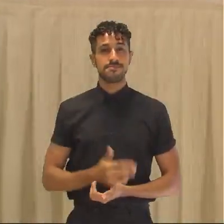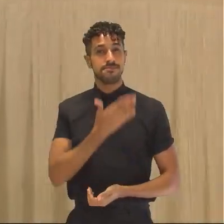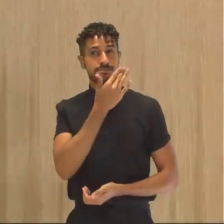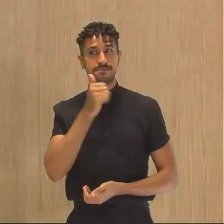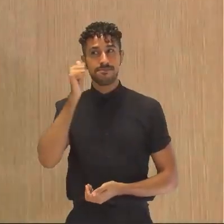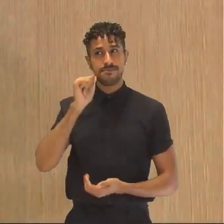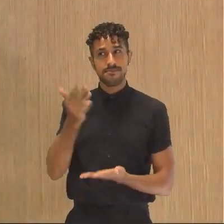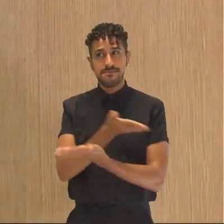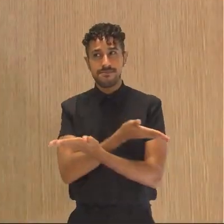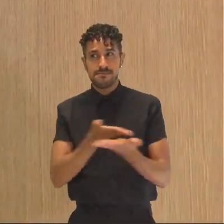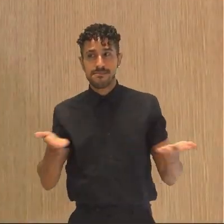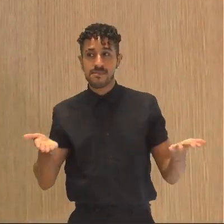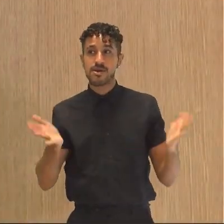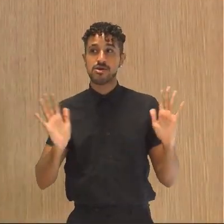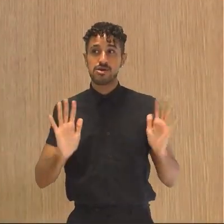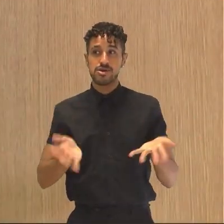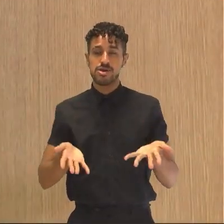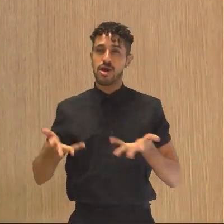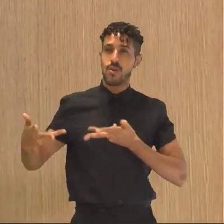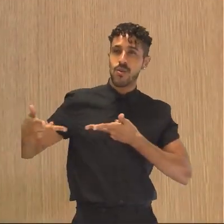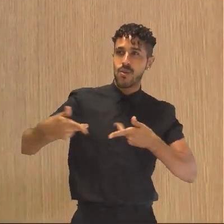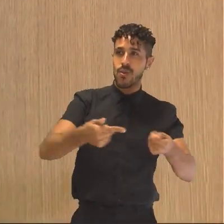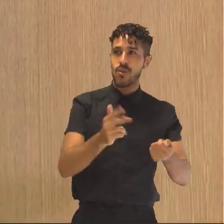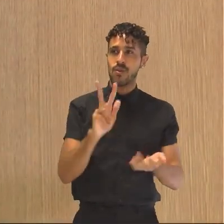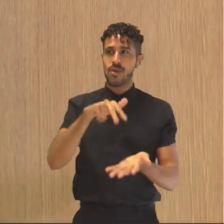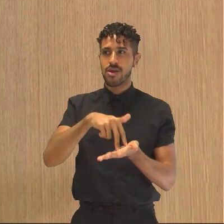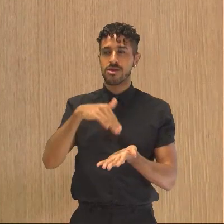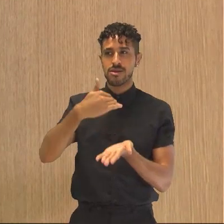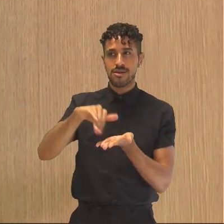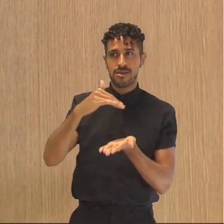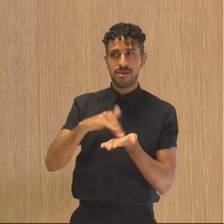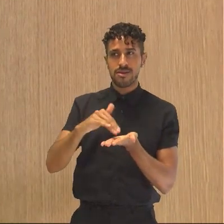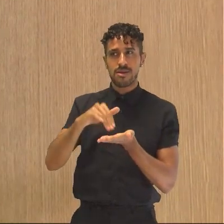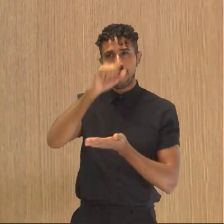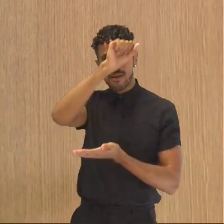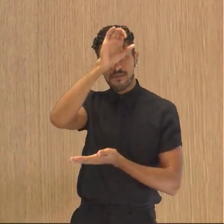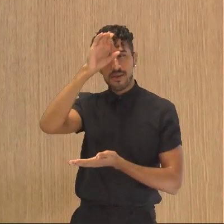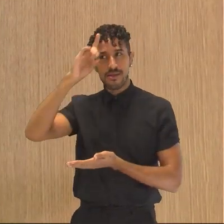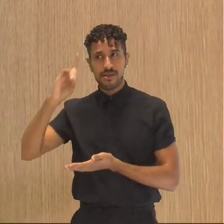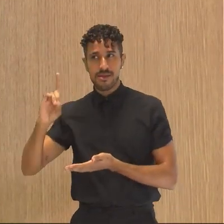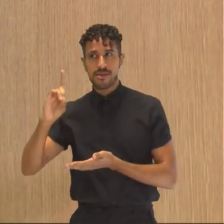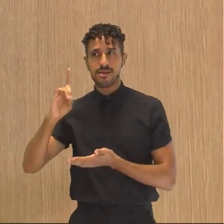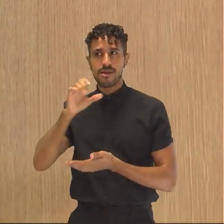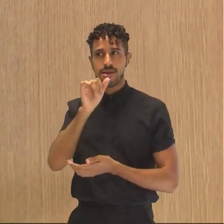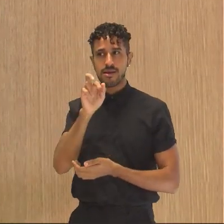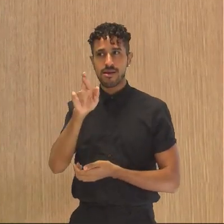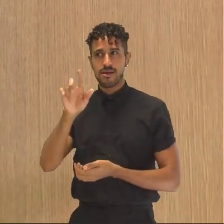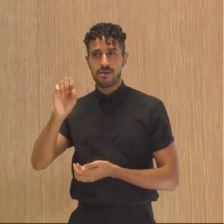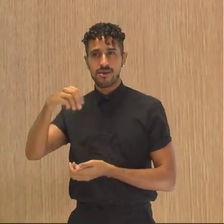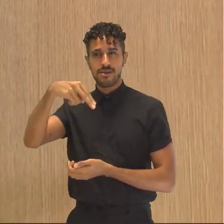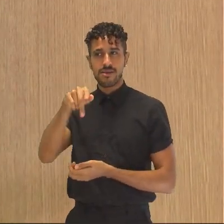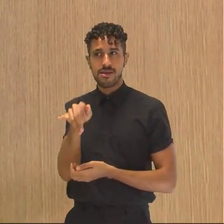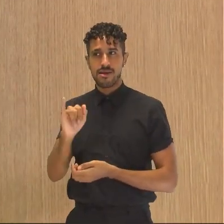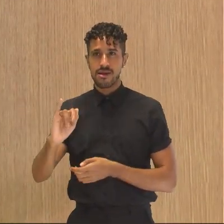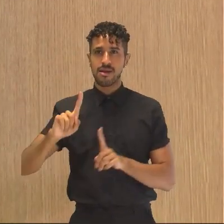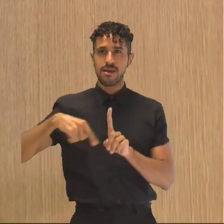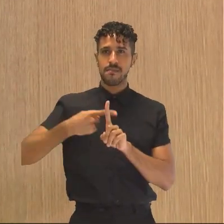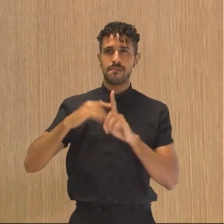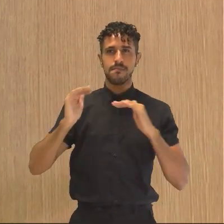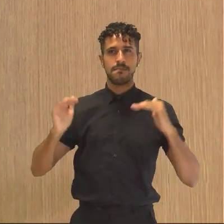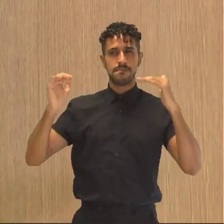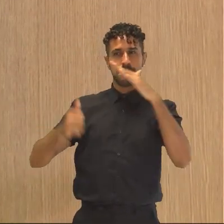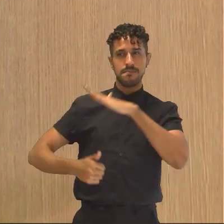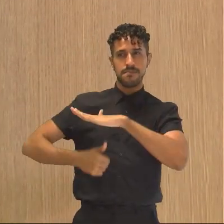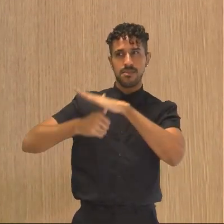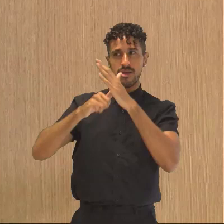Senhoras e senhores, são convidados agora o secretário de alfabetização, Carlos Nadalim, e o magnífico